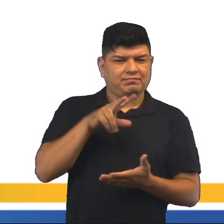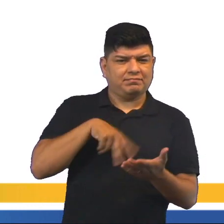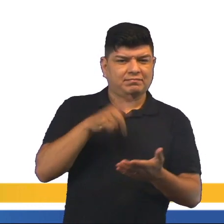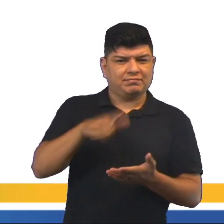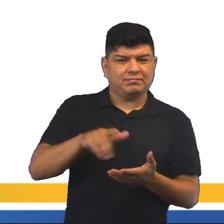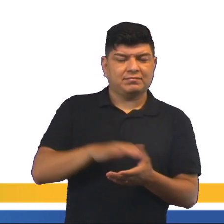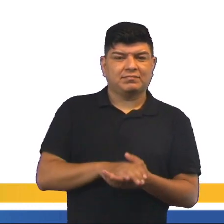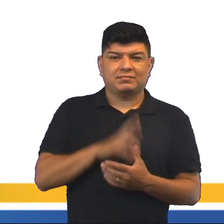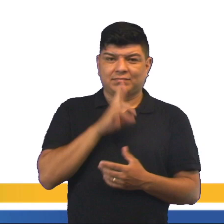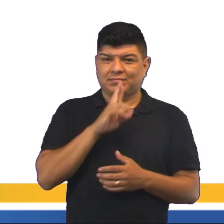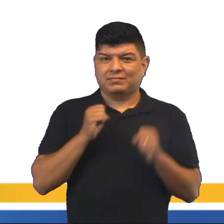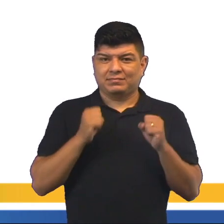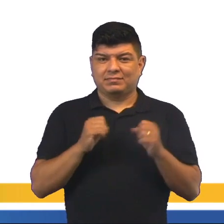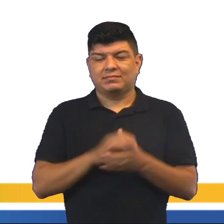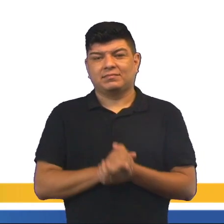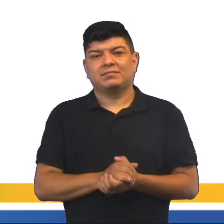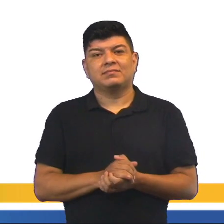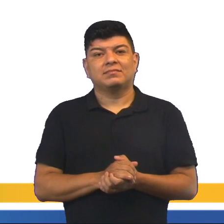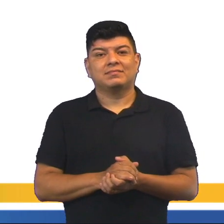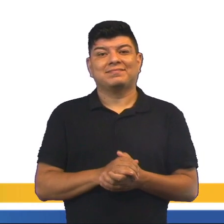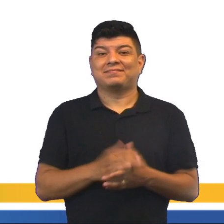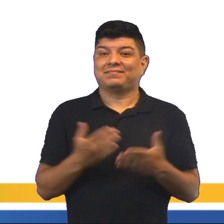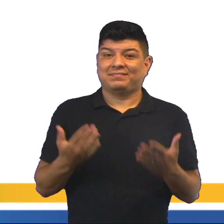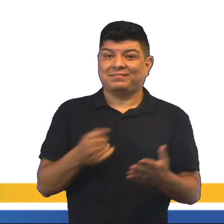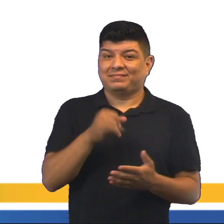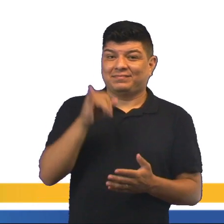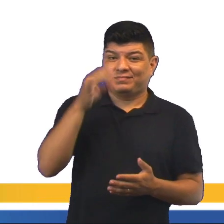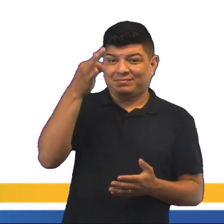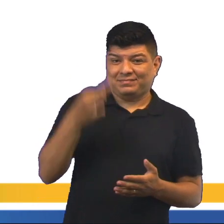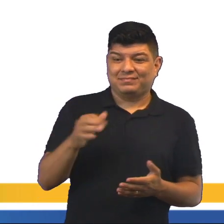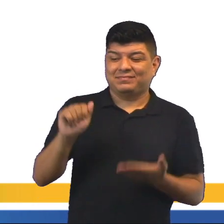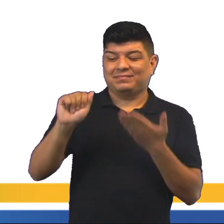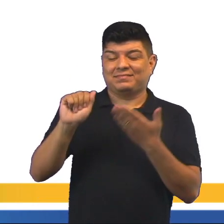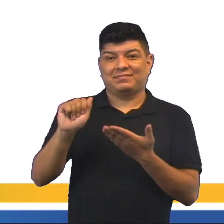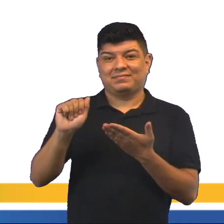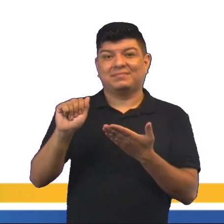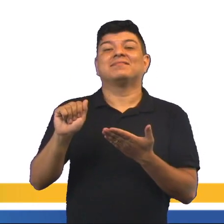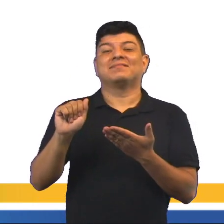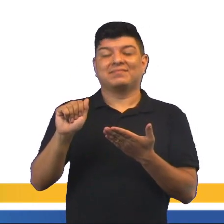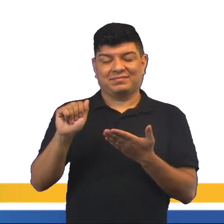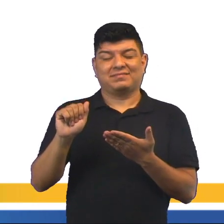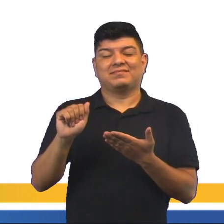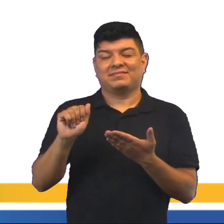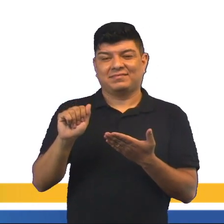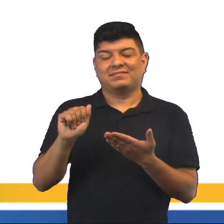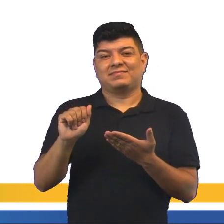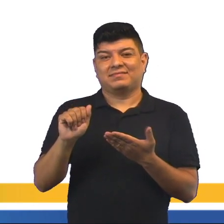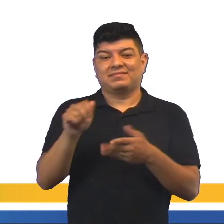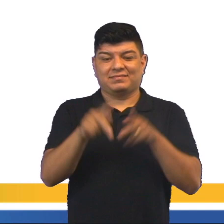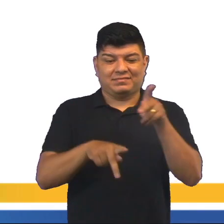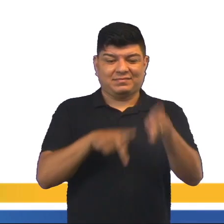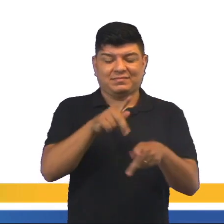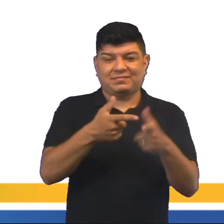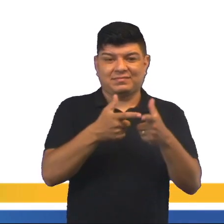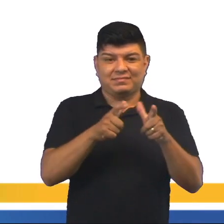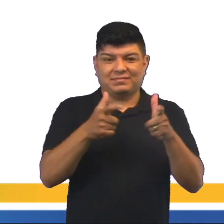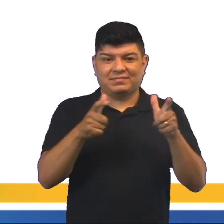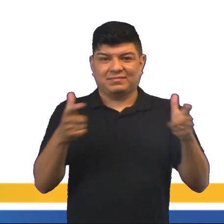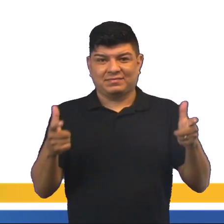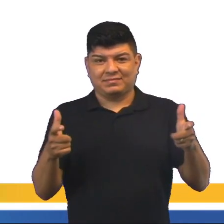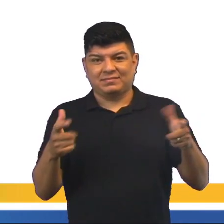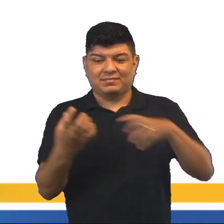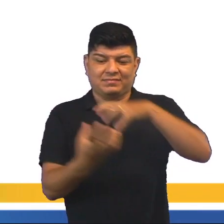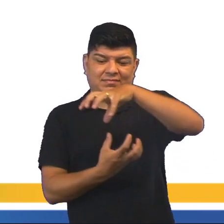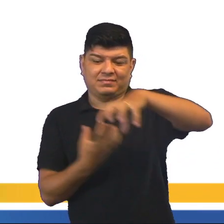lida? Podemos ir para a resposta? Então vamos lá. Claro que se você marcou a letra A, a gente falou isso no início, né? O que fez com que a população mundial crescesse